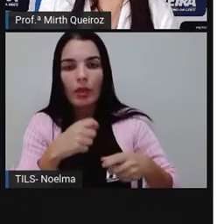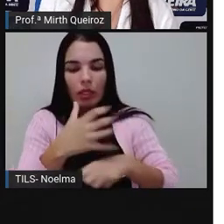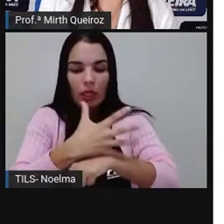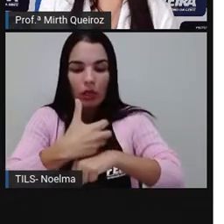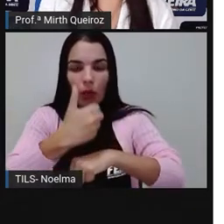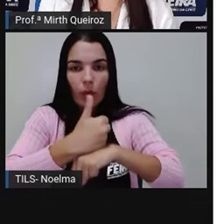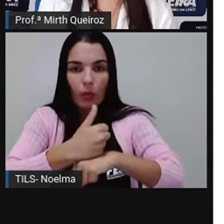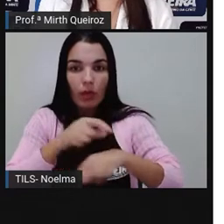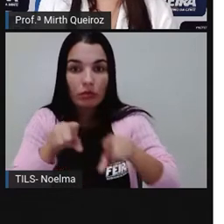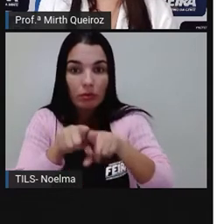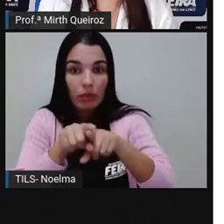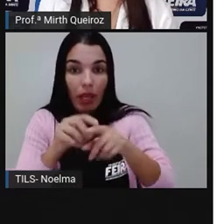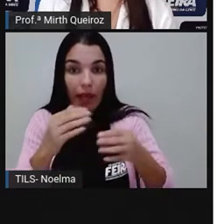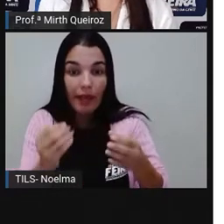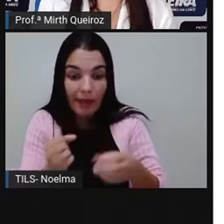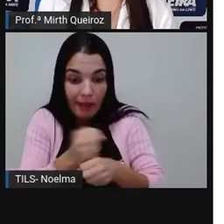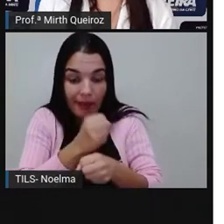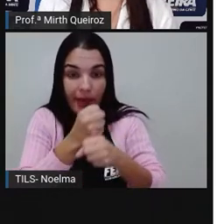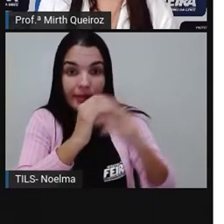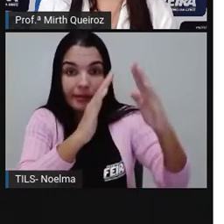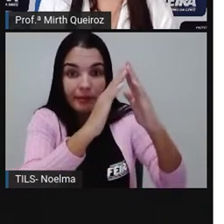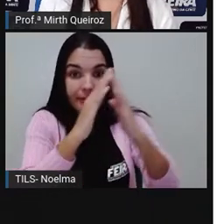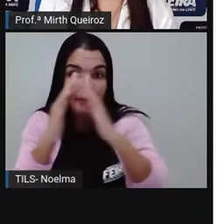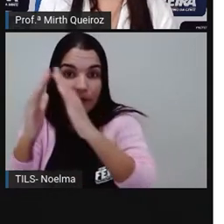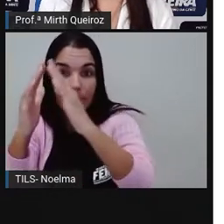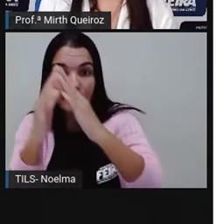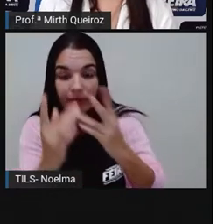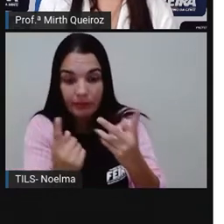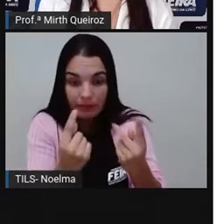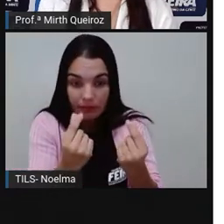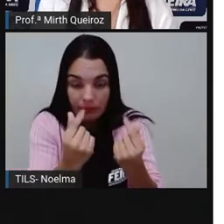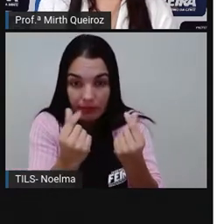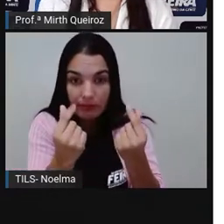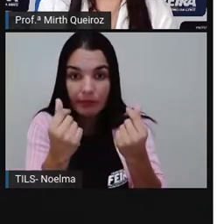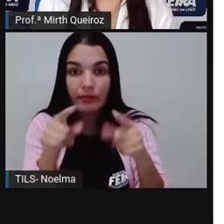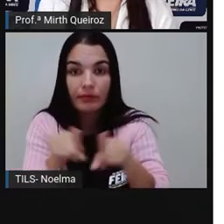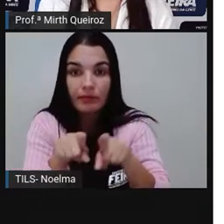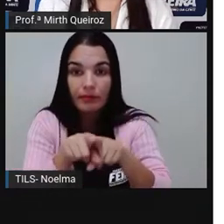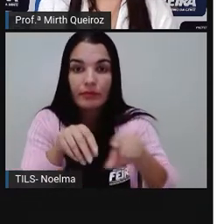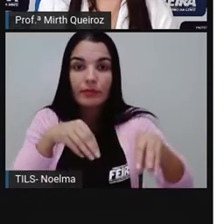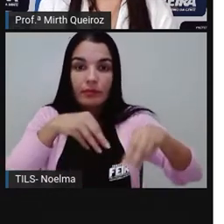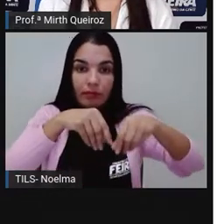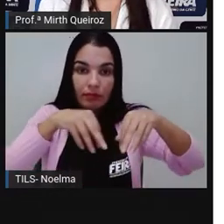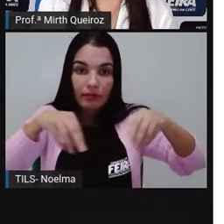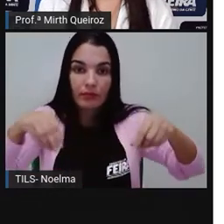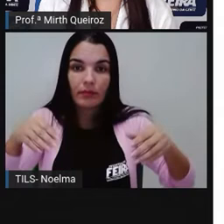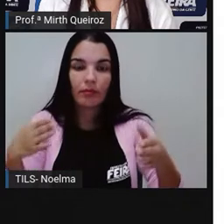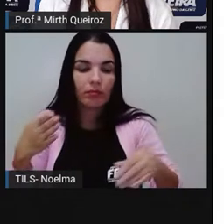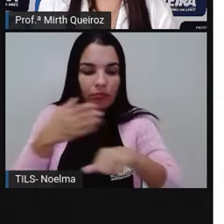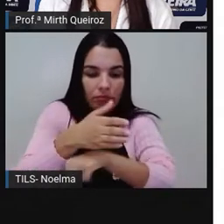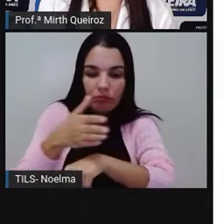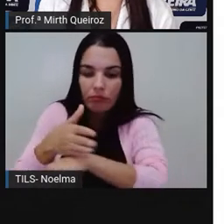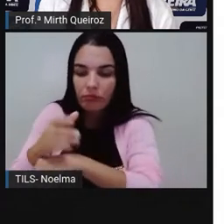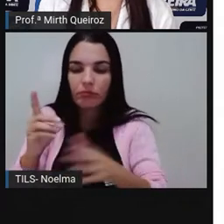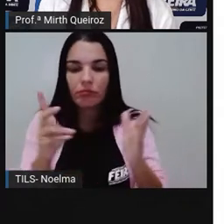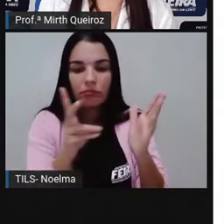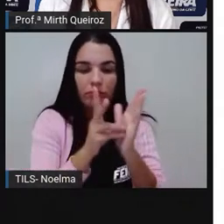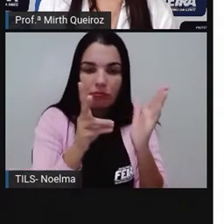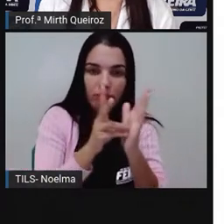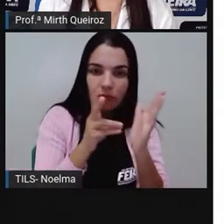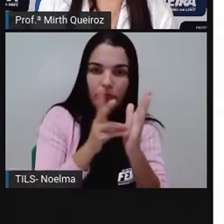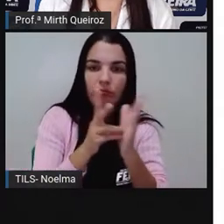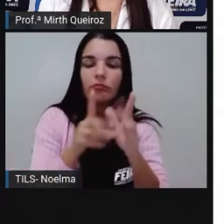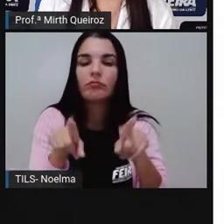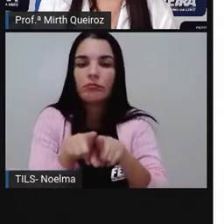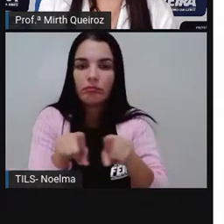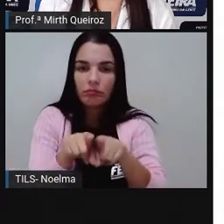engenhos, administração e proteção das terras, inserção dos indígenas na população, dentre